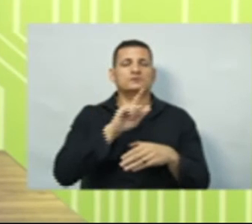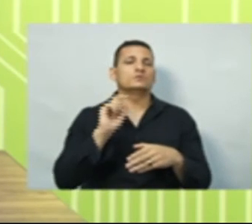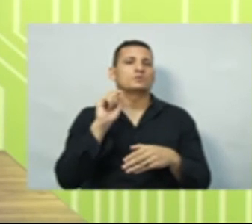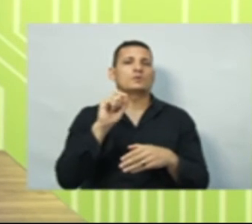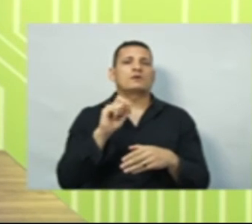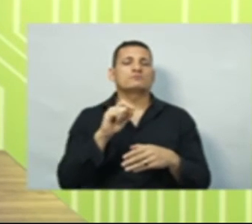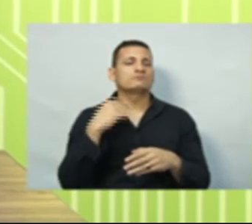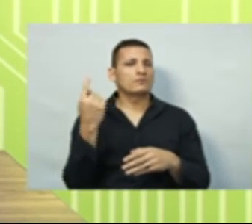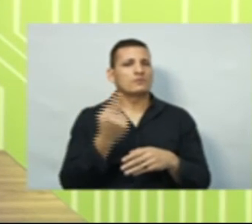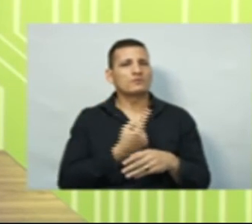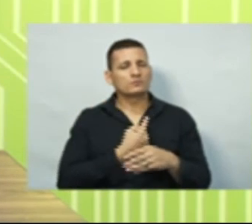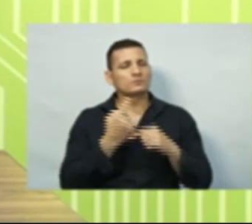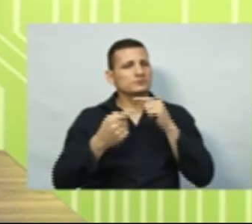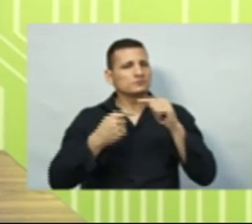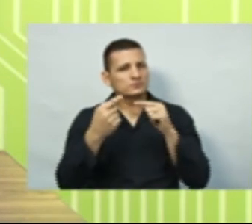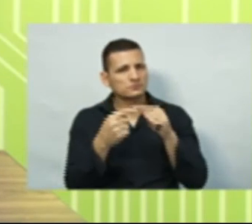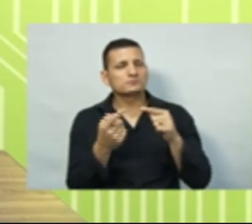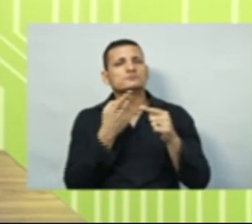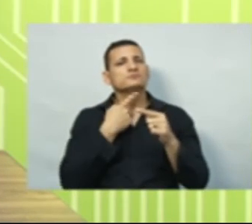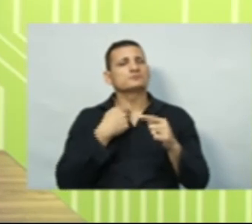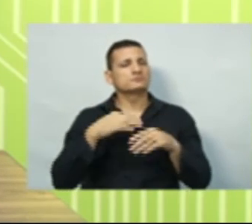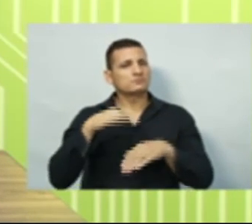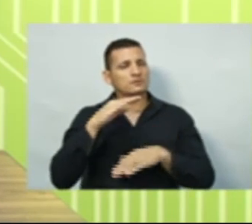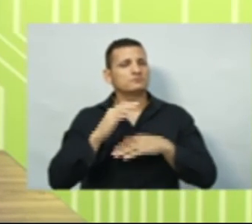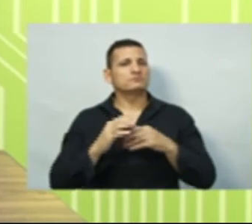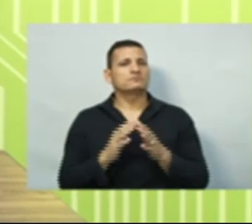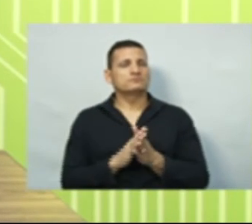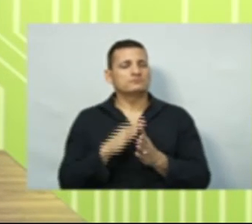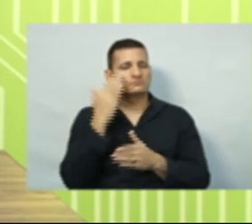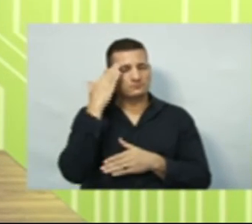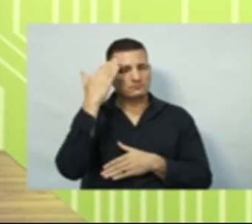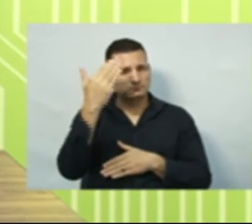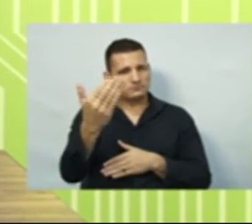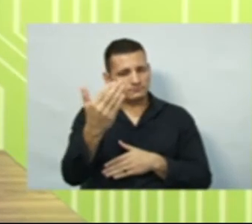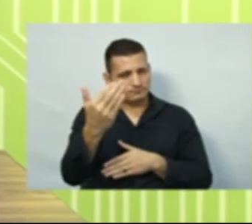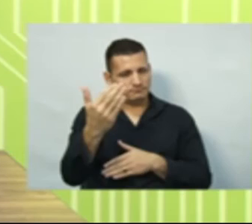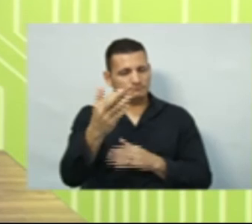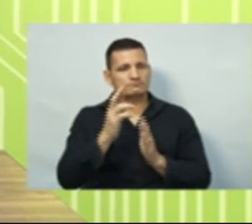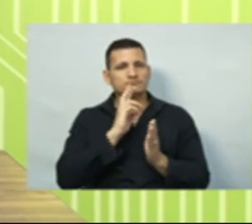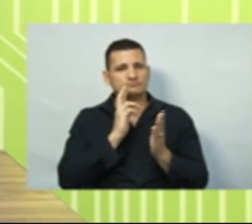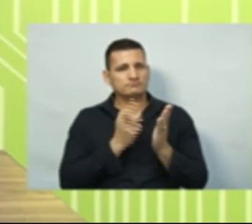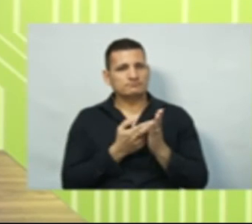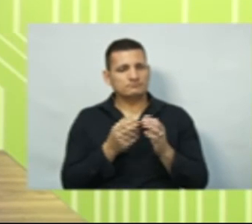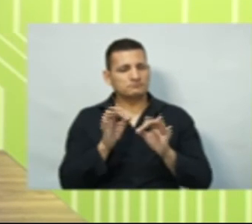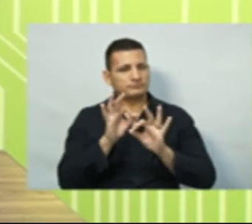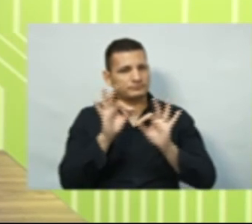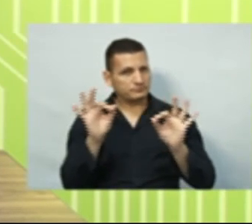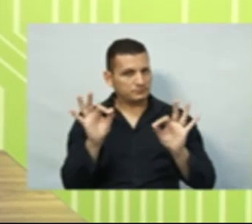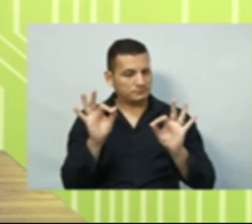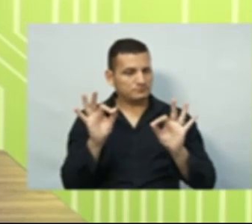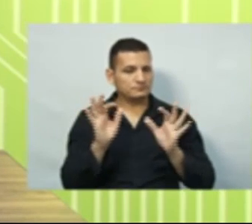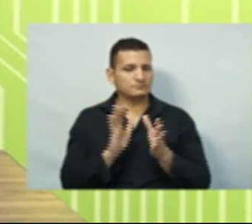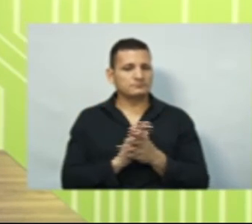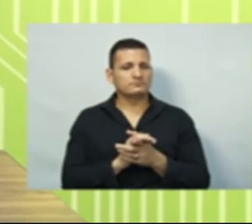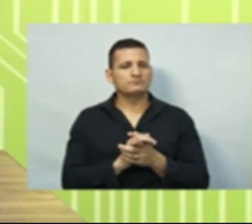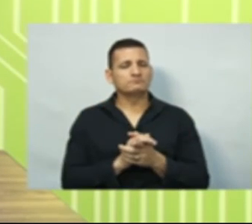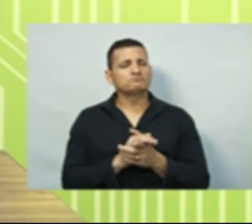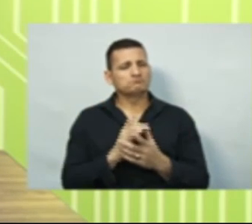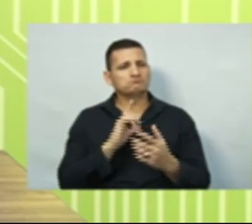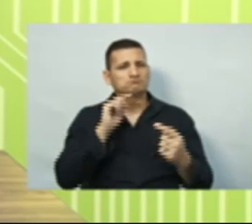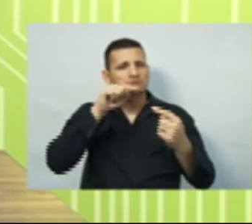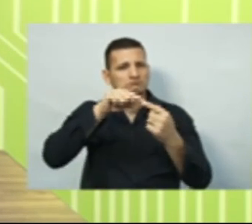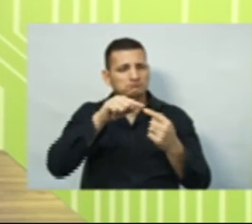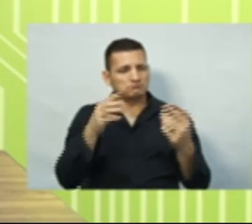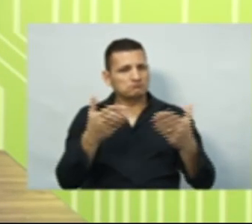crescer cada vez mais. Está tudo ligado às respostas, gente. Obrigada pela participação, é excelente ver a resposta de vocês. Tem muito a ver isso com esse